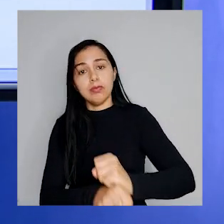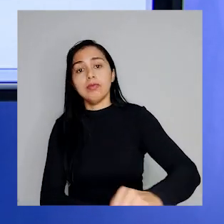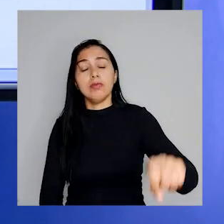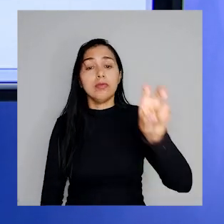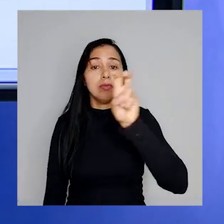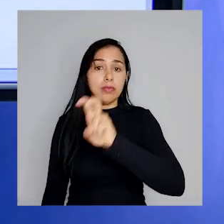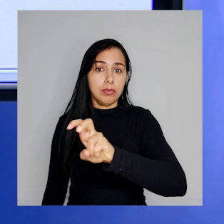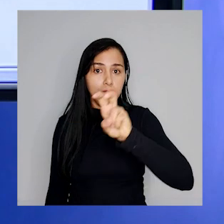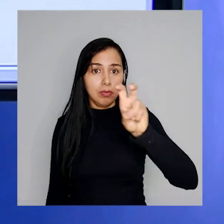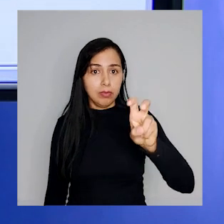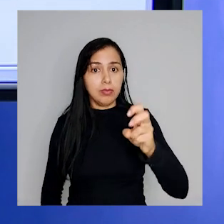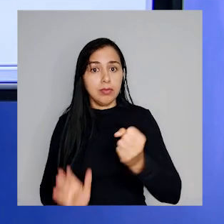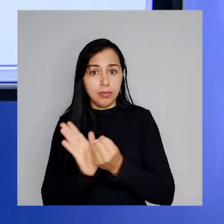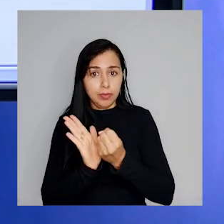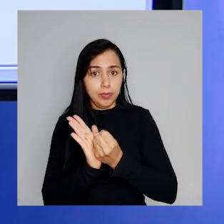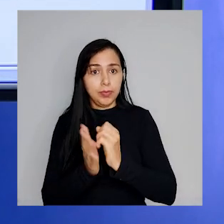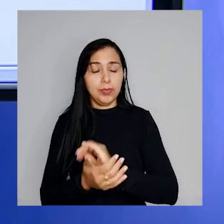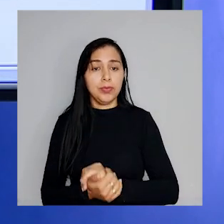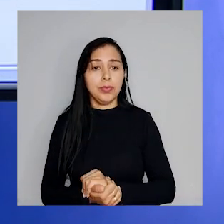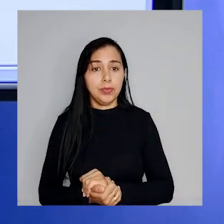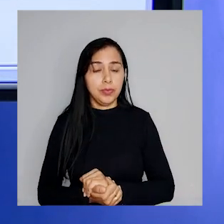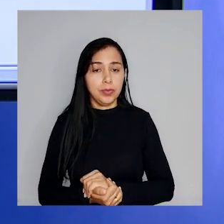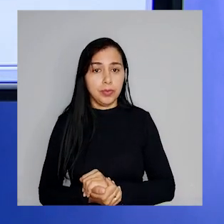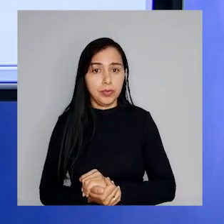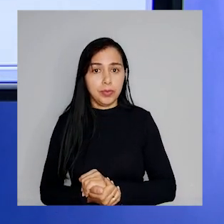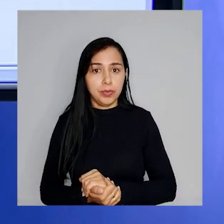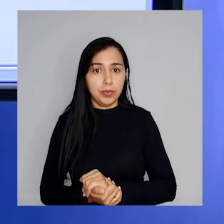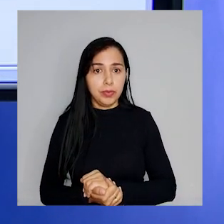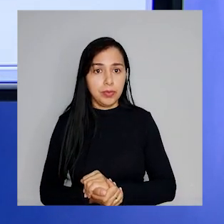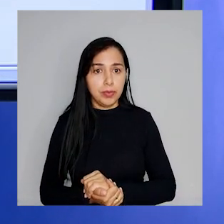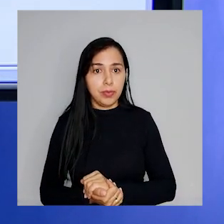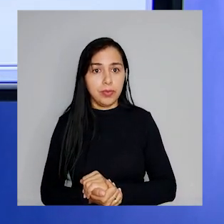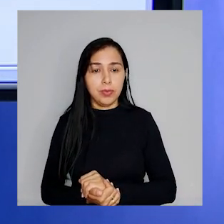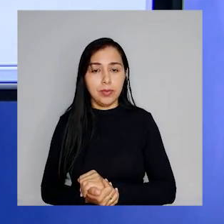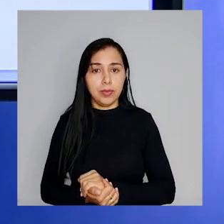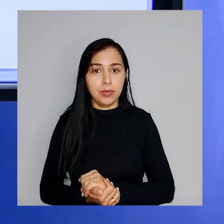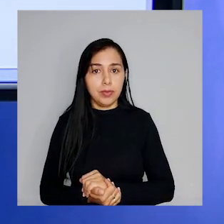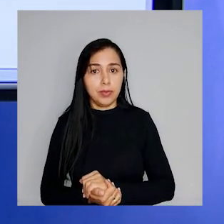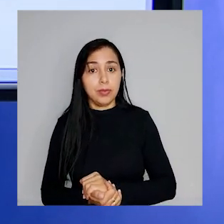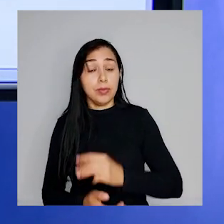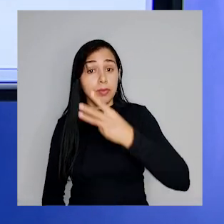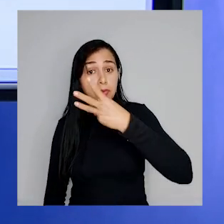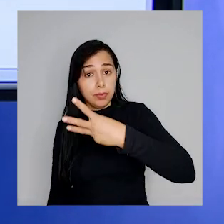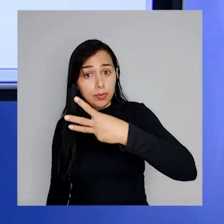mais, olha só, 3 cinzas, não é isso?